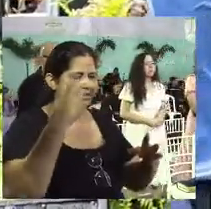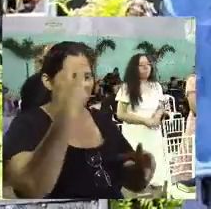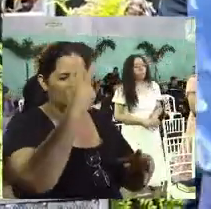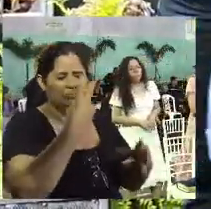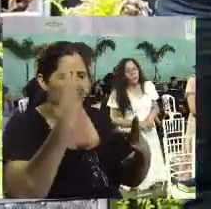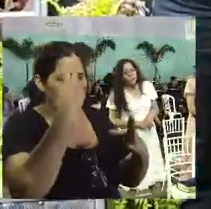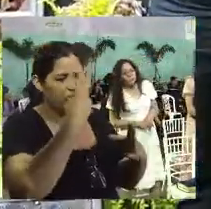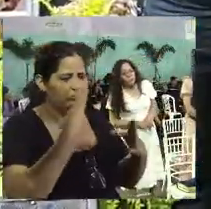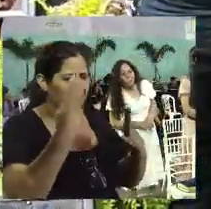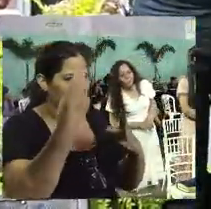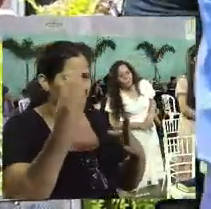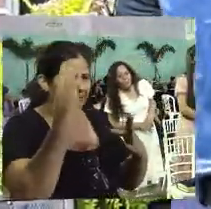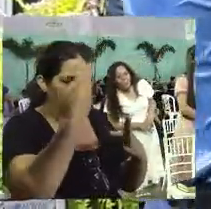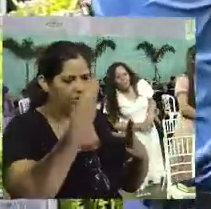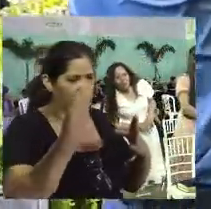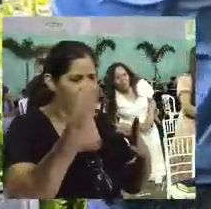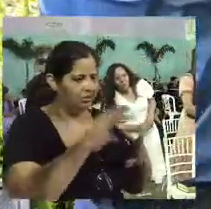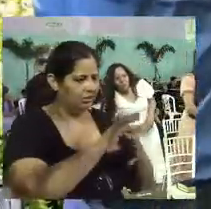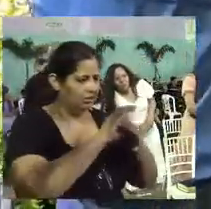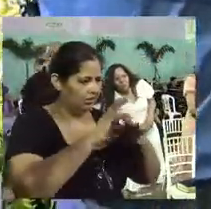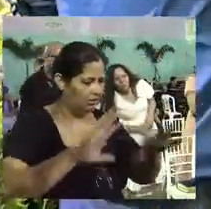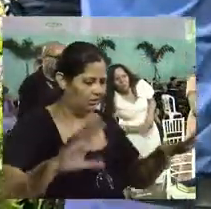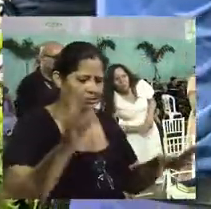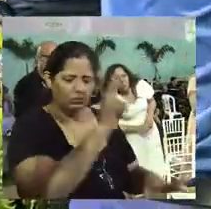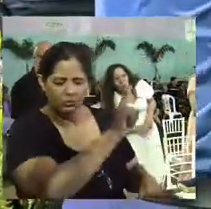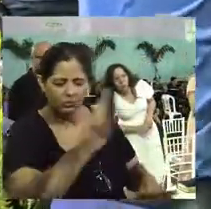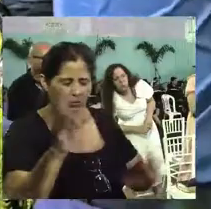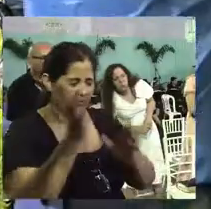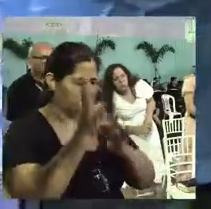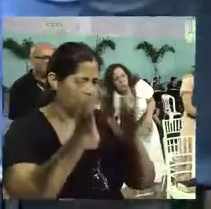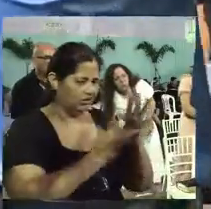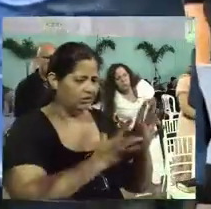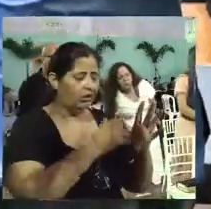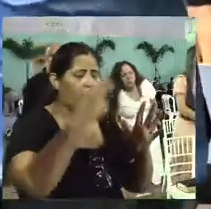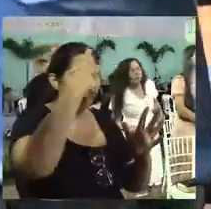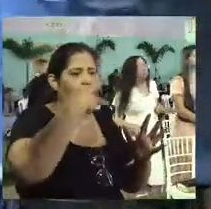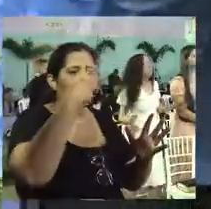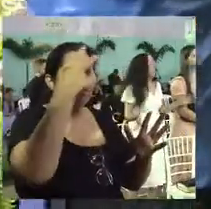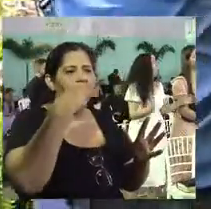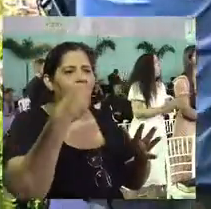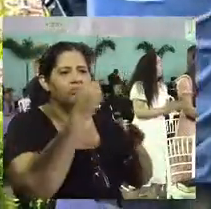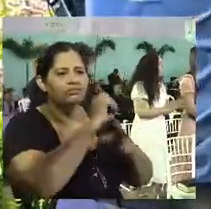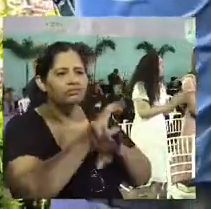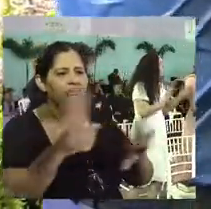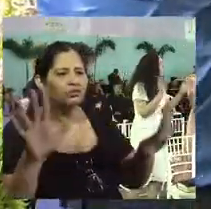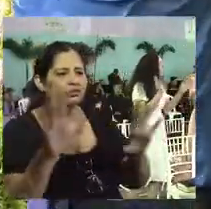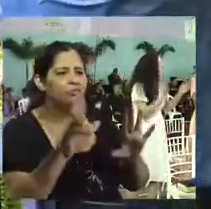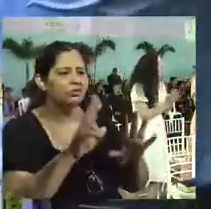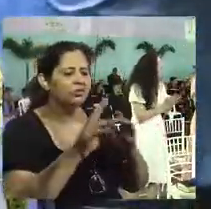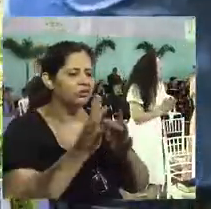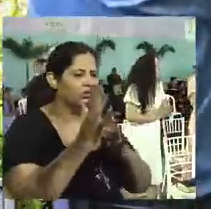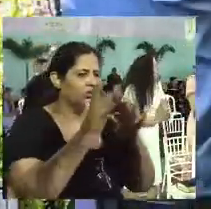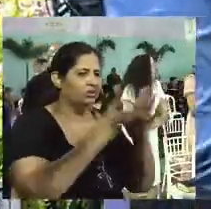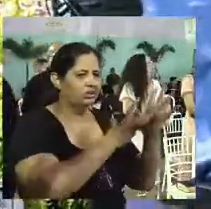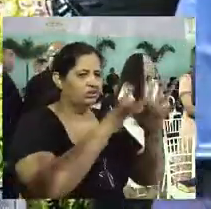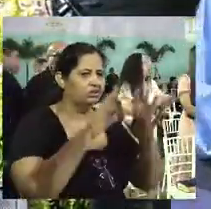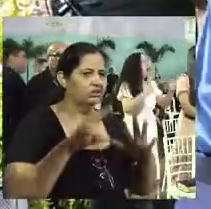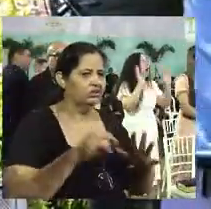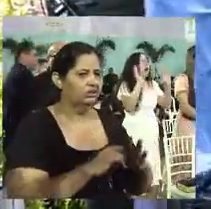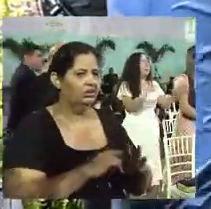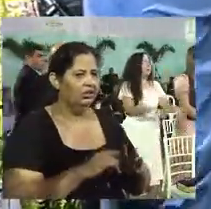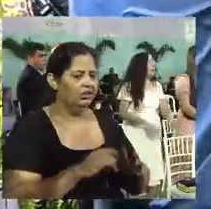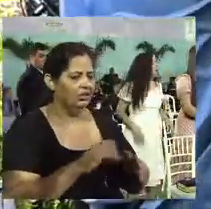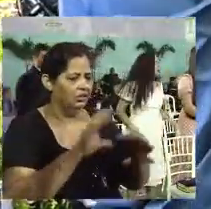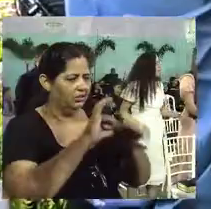cegueira sai glaucoma em nome de Jesus sai Cataratas em nome de Jesus sabe o que a glaucoma